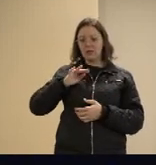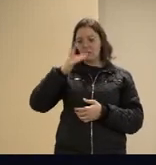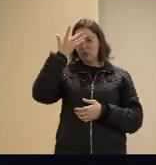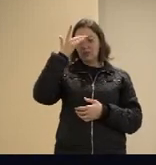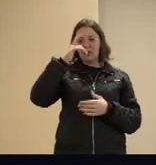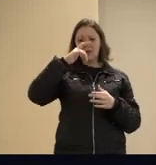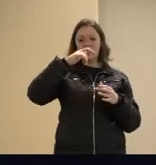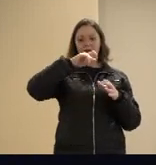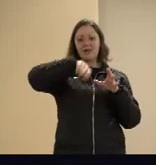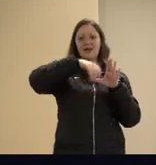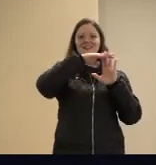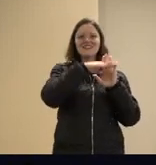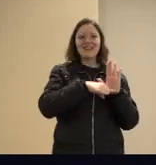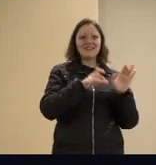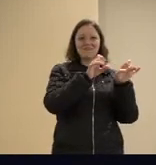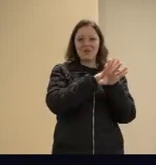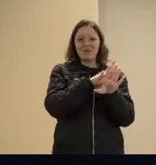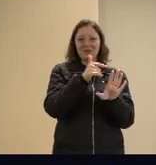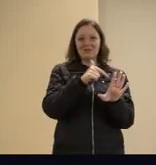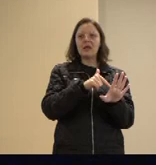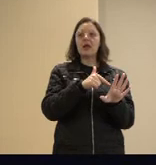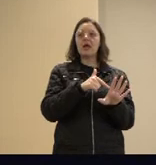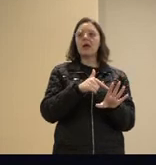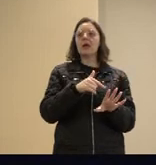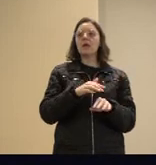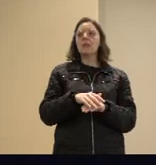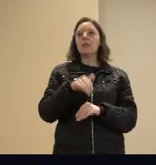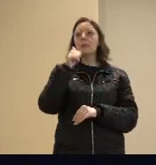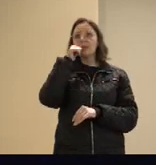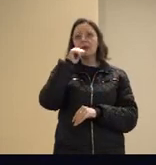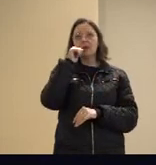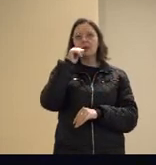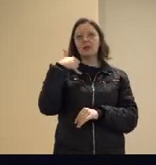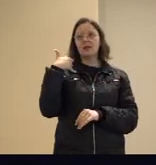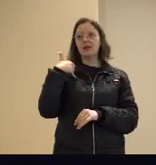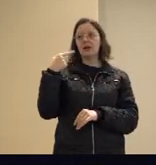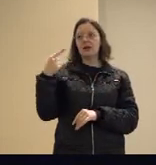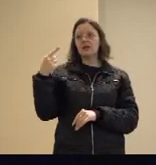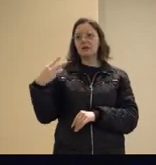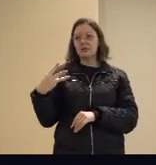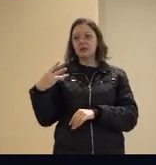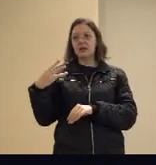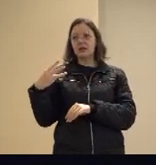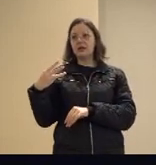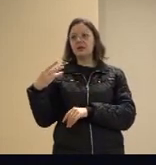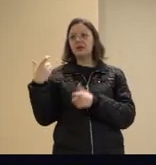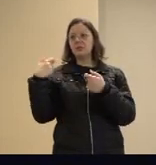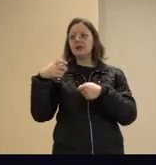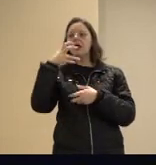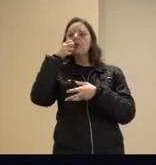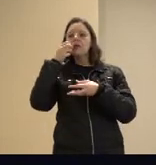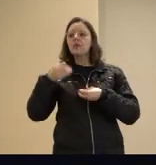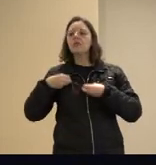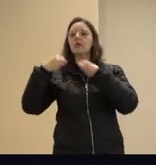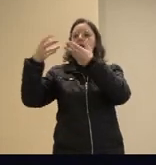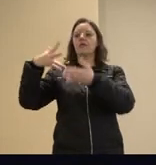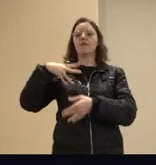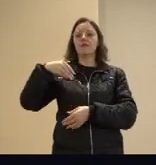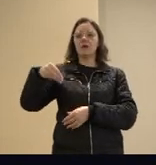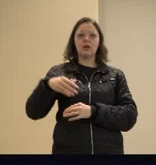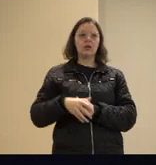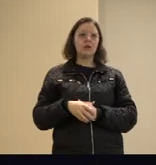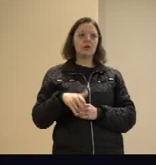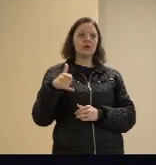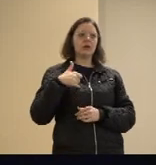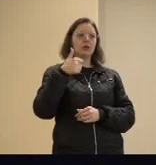disso. Eu imagino que a gente não consiga escrever, meninas de 13 anos terão que entregar seu filho para adoção, não podem ficar com a criança. Há 14 anos